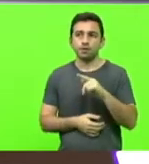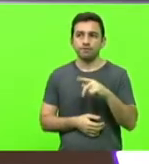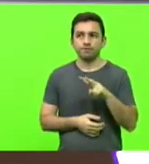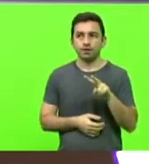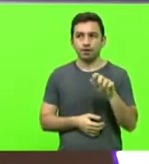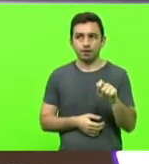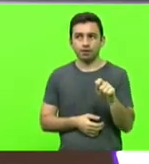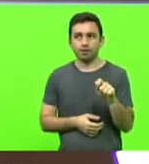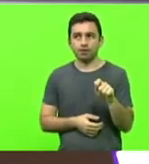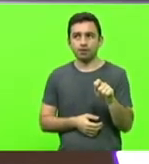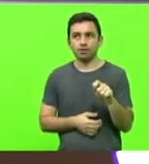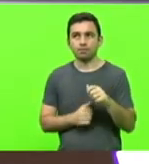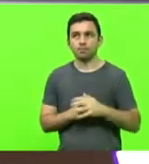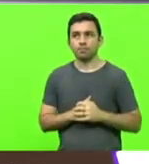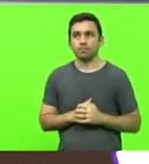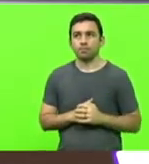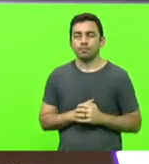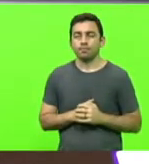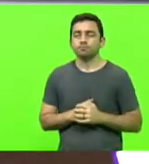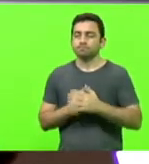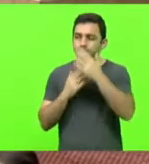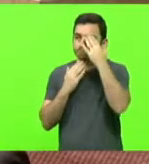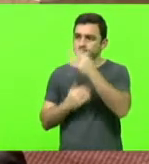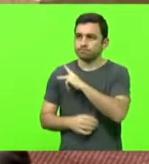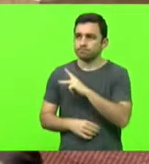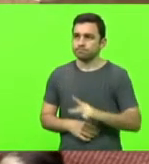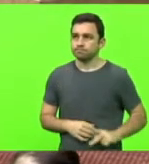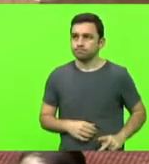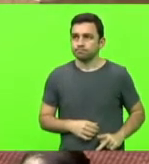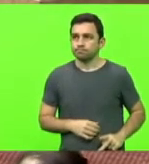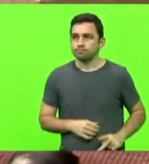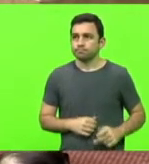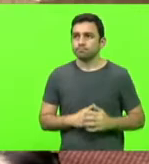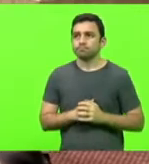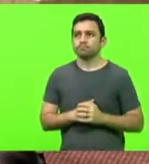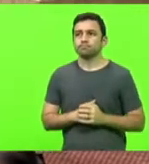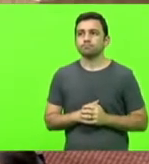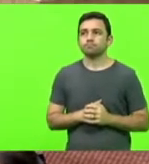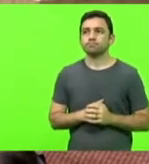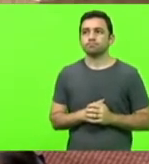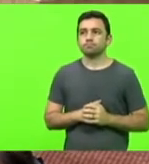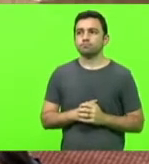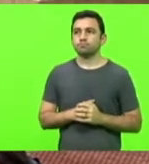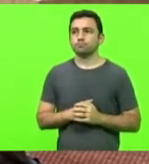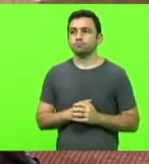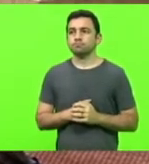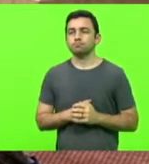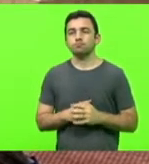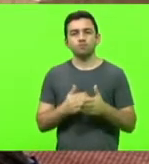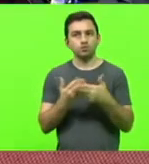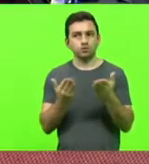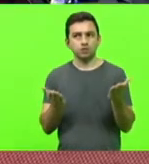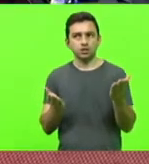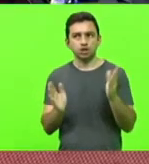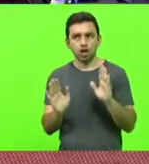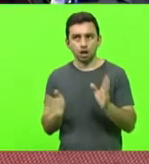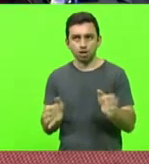imposto estadual. Obrigado, senhor presidente. Consulto, senhores e senhoras deputadas, todos exercendo seu direito de voto.